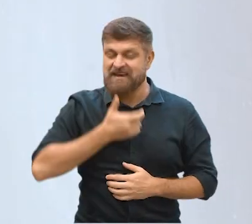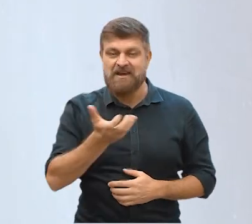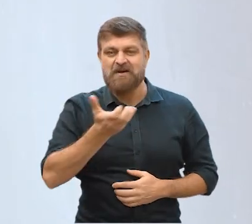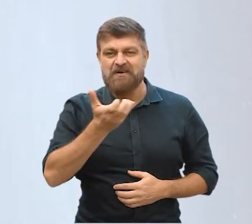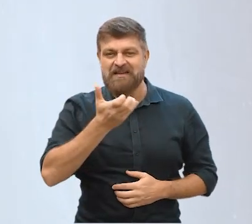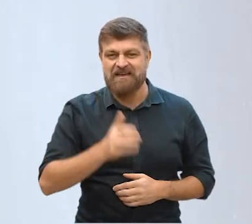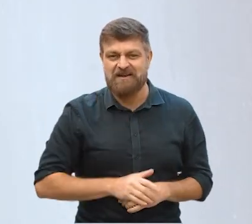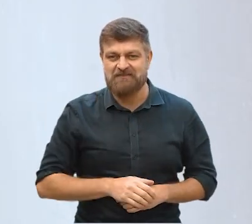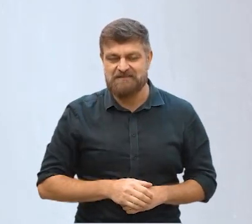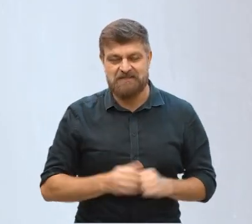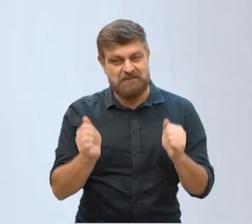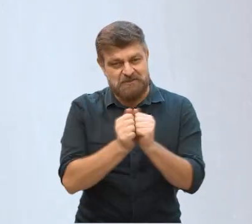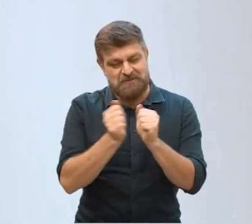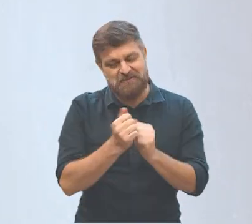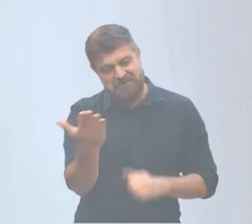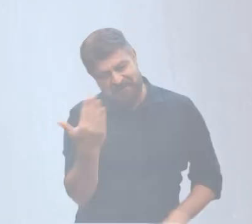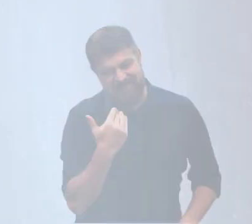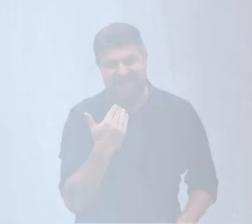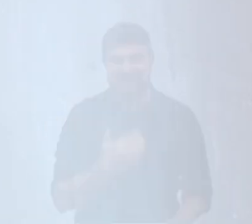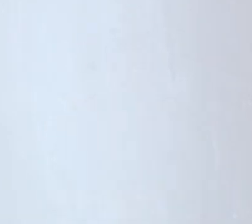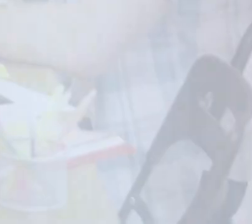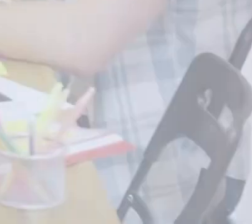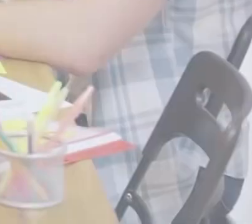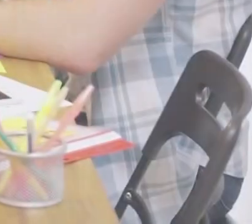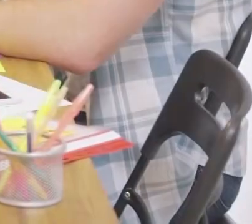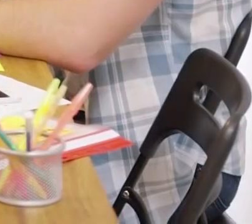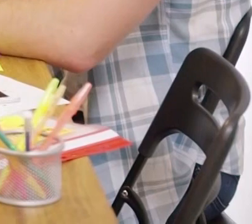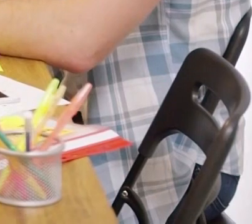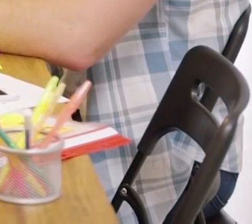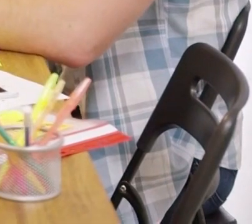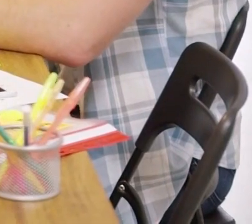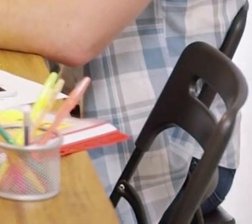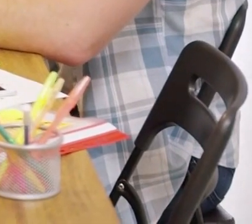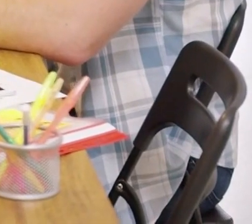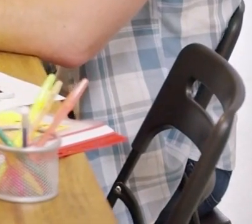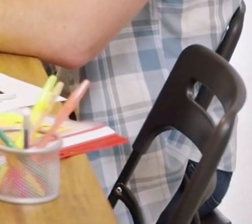e eu quero que você faça esse passeio comigo.